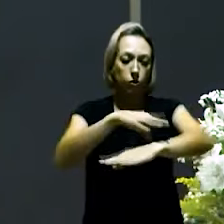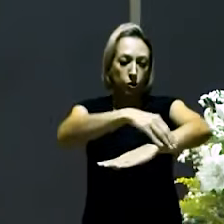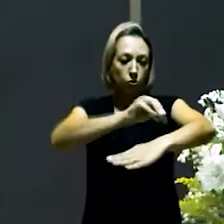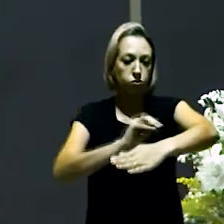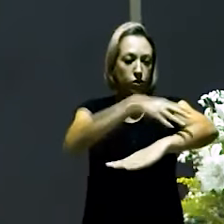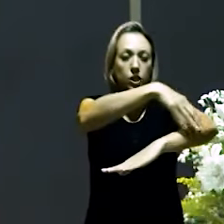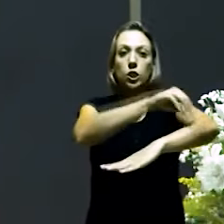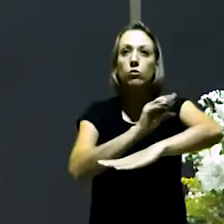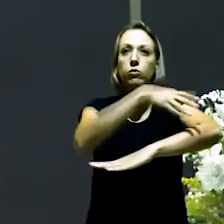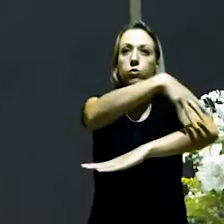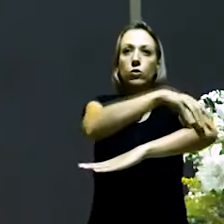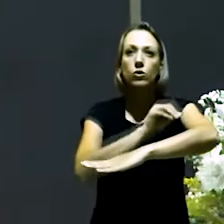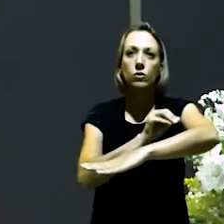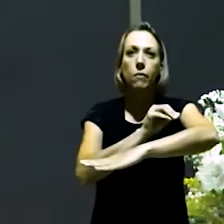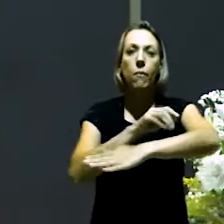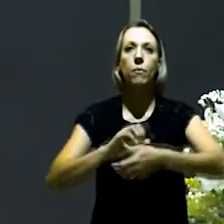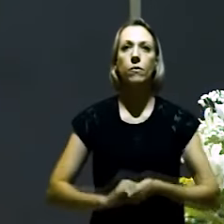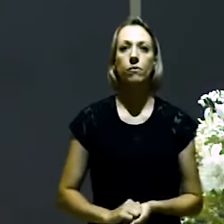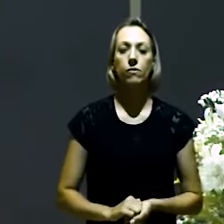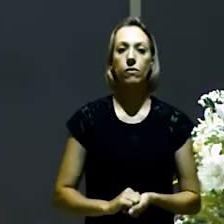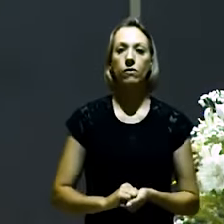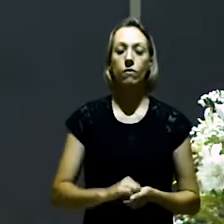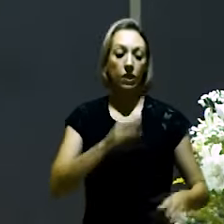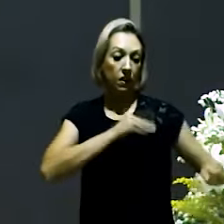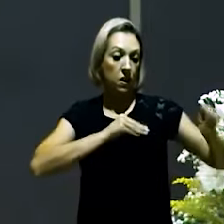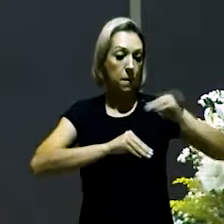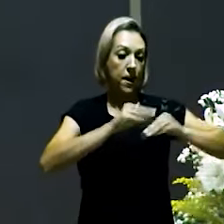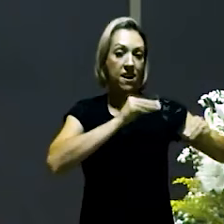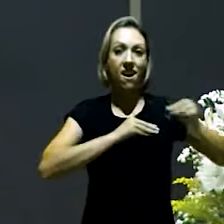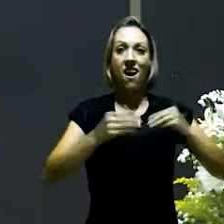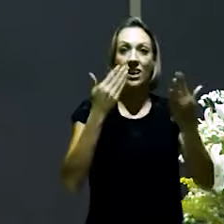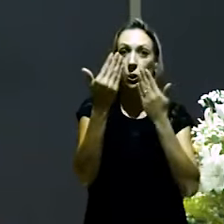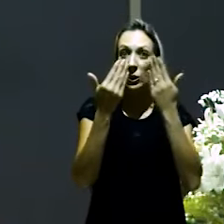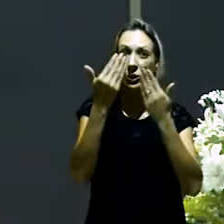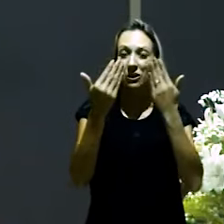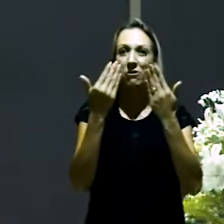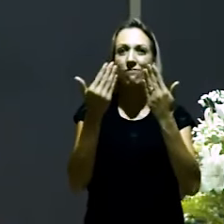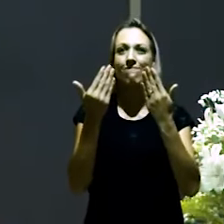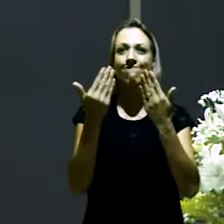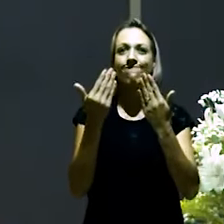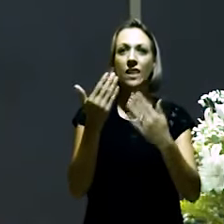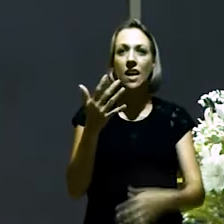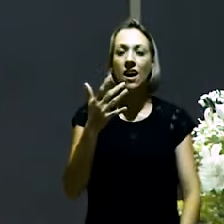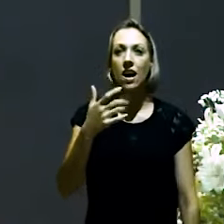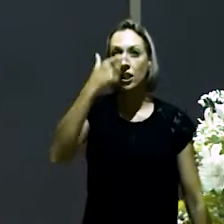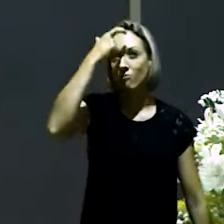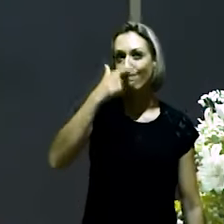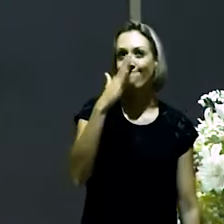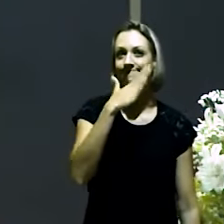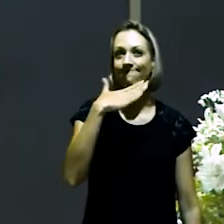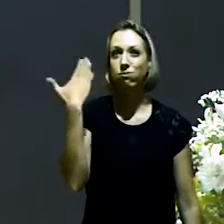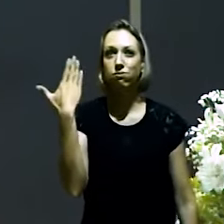estava dizendo que, em razão do pecado, da batalha que nós perdemos, o homem entrou em um estado